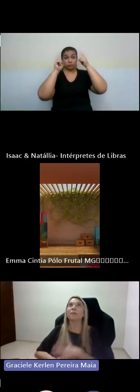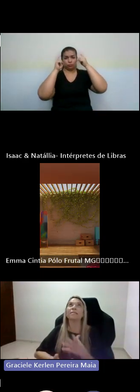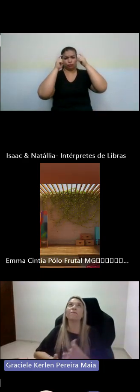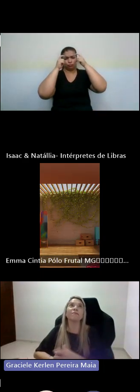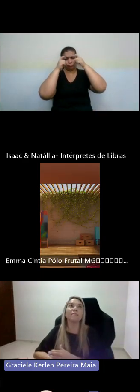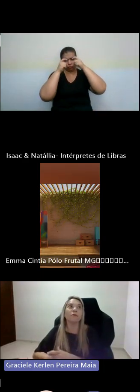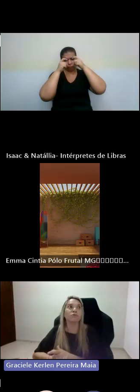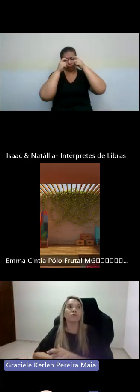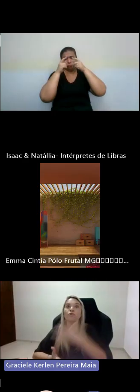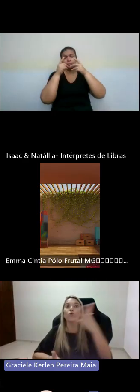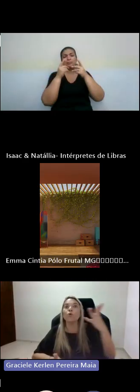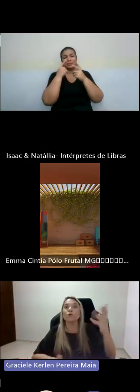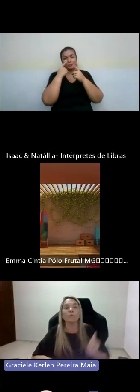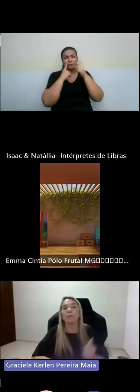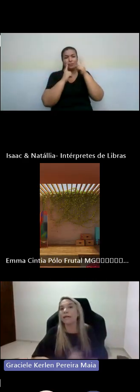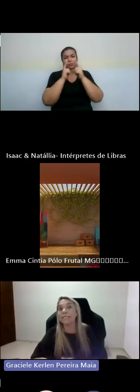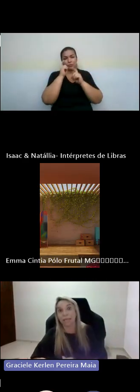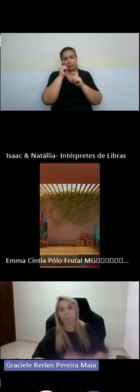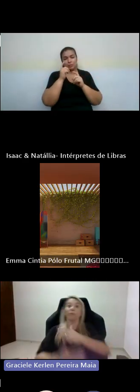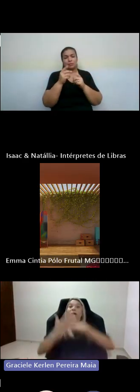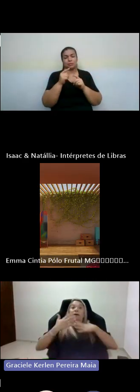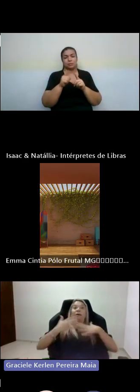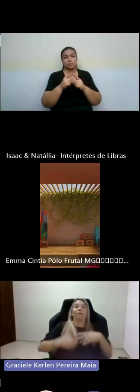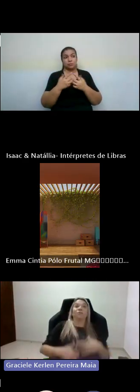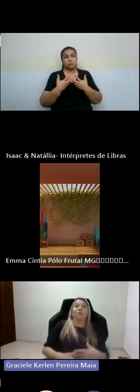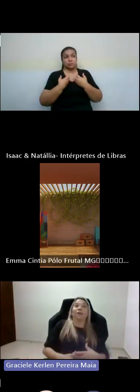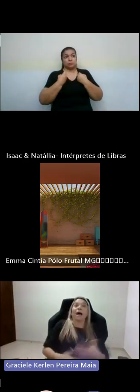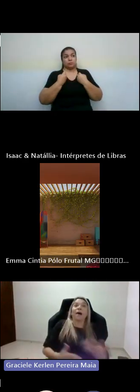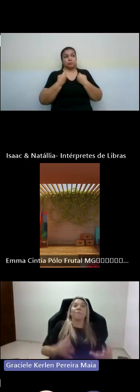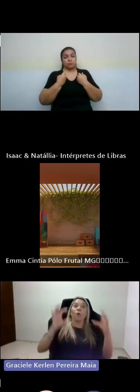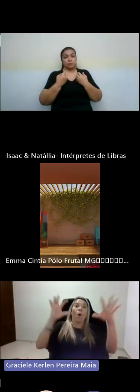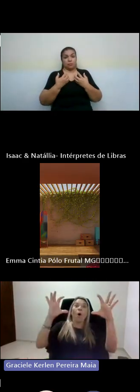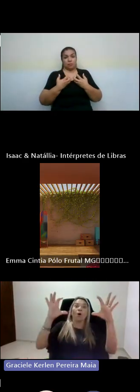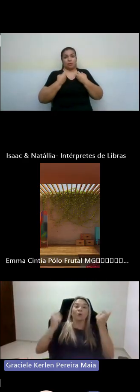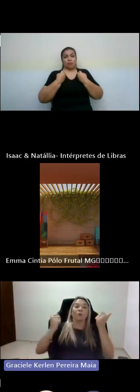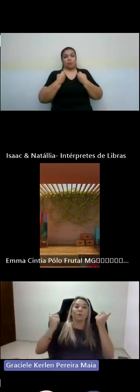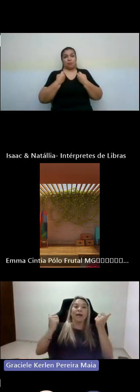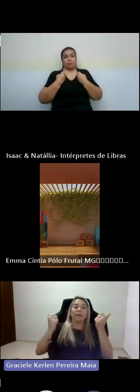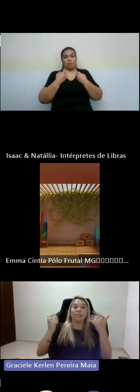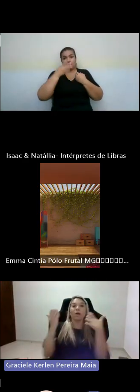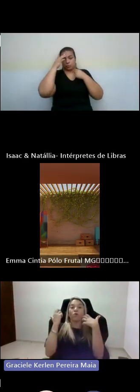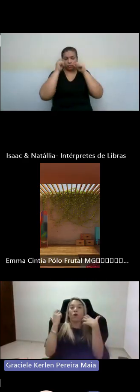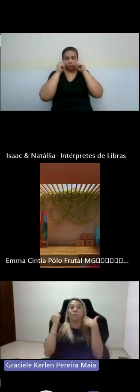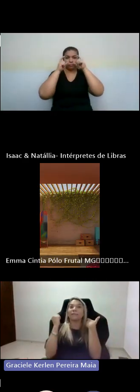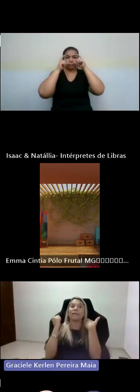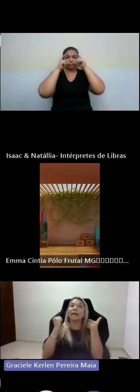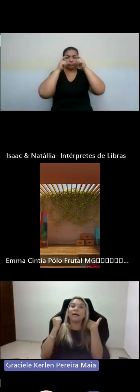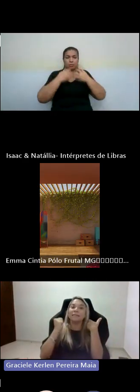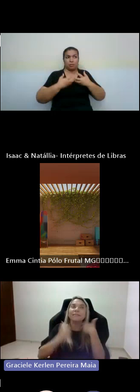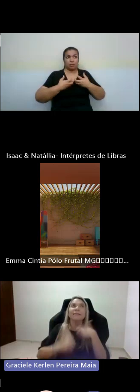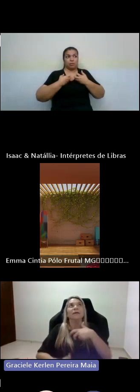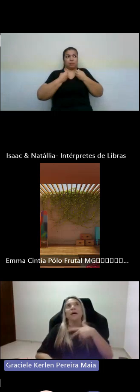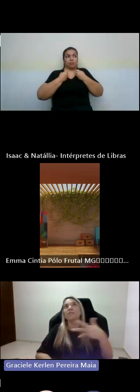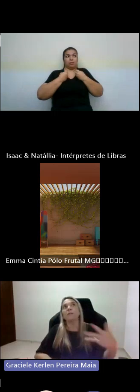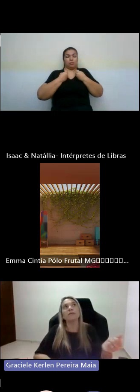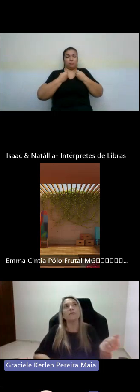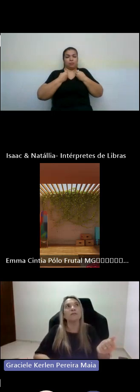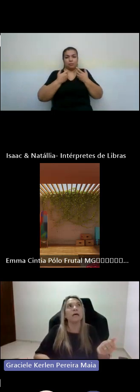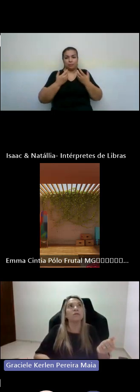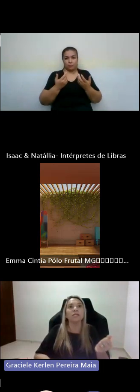A expressão facial de um susto, por exemplo, a pessoa abre o olho, né? Chega o corpo para trás.